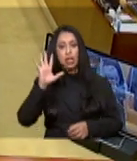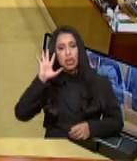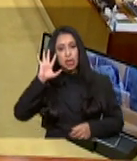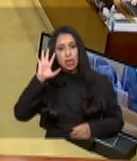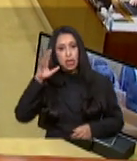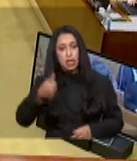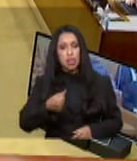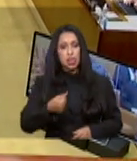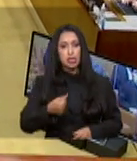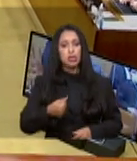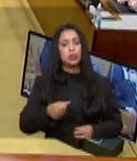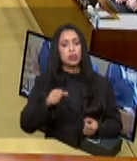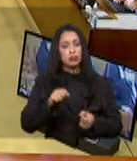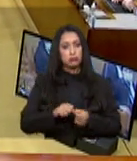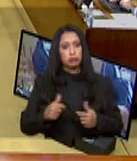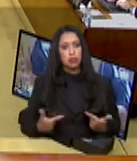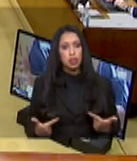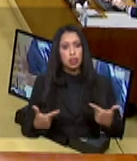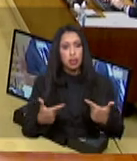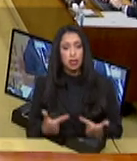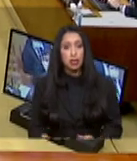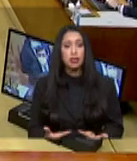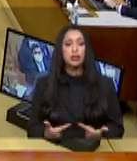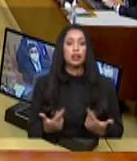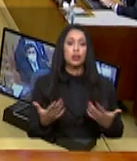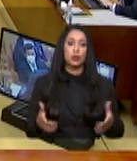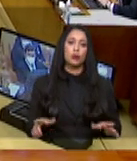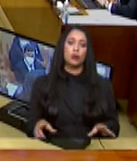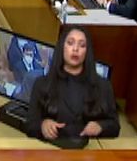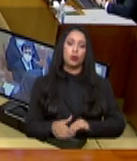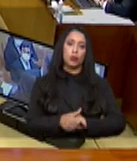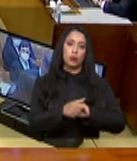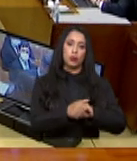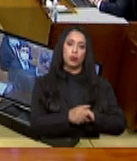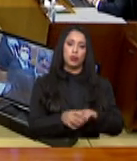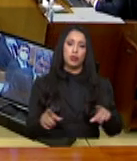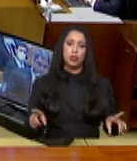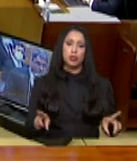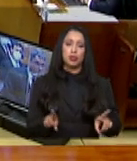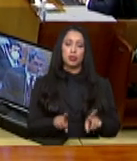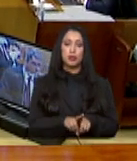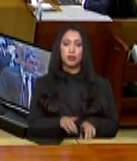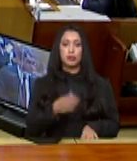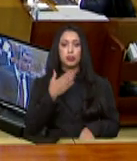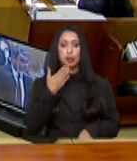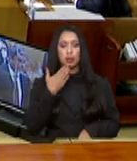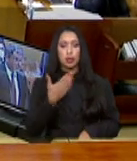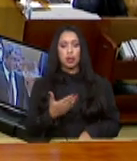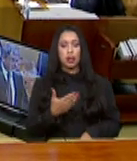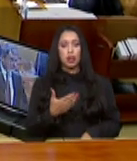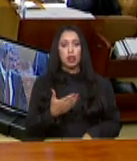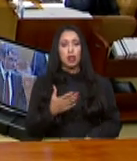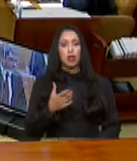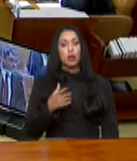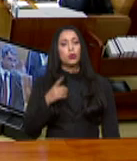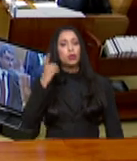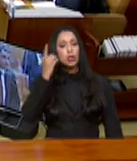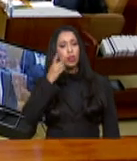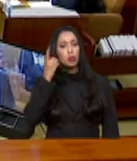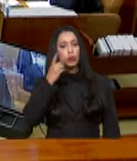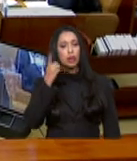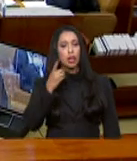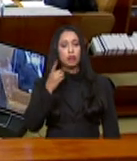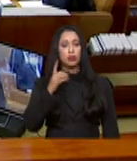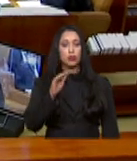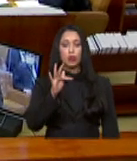decisões ousadas nesse sentido. Quero cumprimentar também e pedir licença aqui ao presidente para registrar a presença do deputado Imagem Fábio Feldman, panorâmica do plenário do